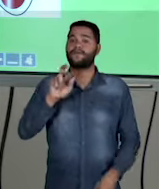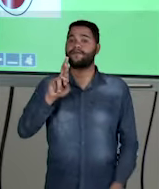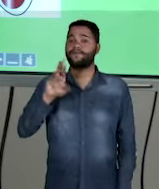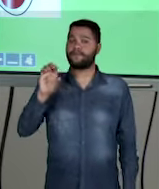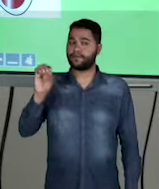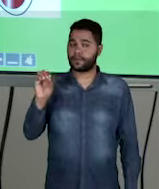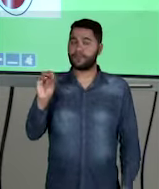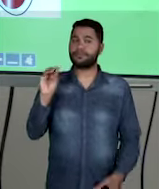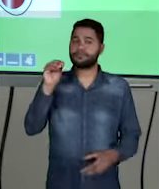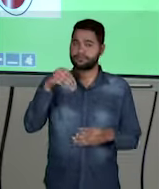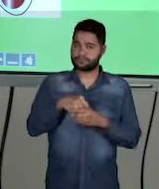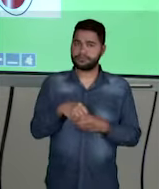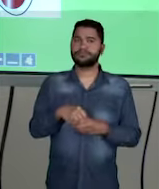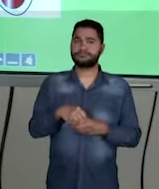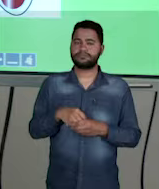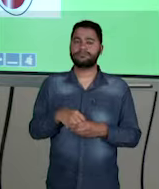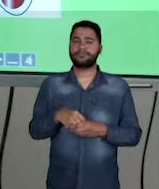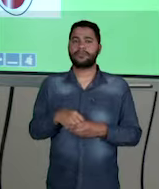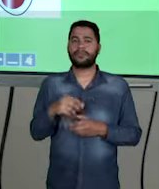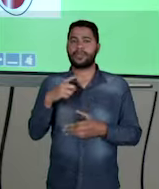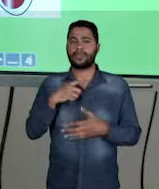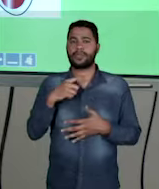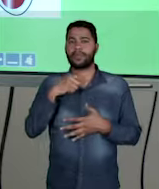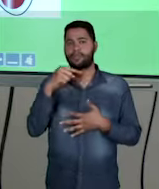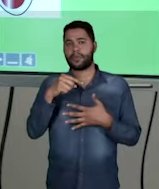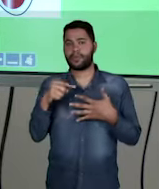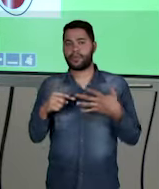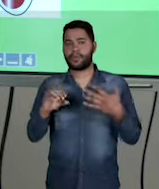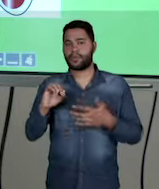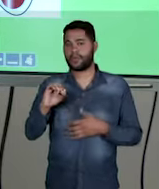nas hemácias, que carregam, então, o oxigênio.